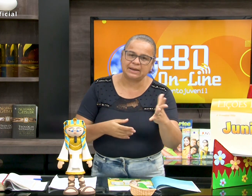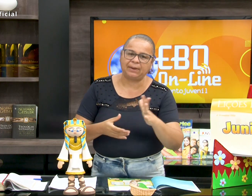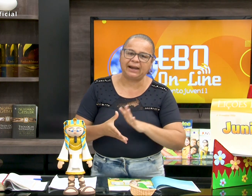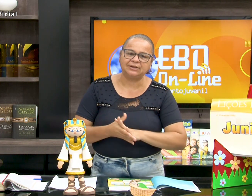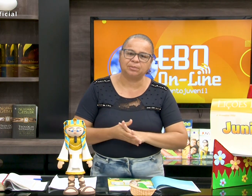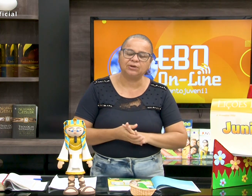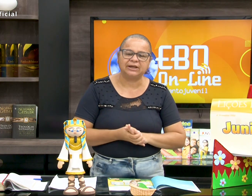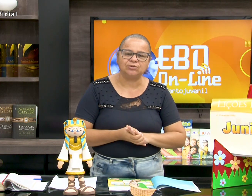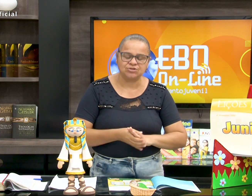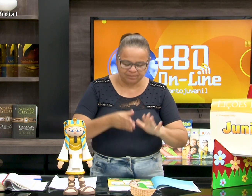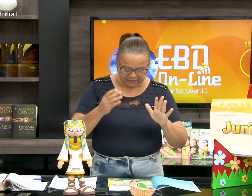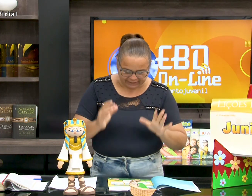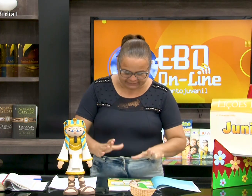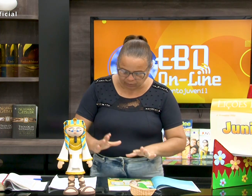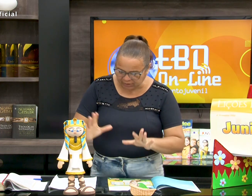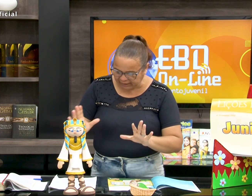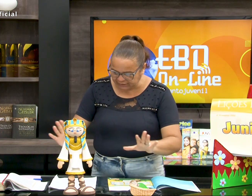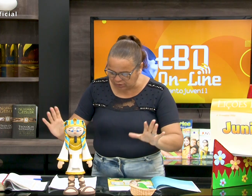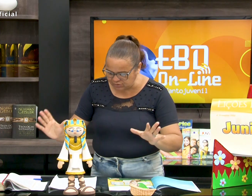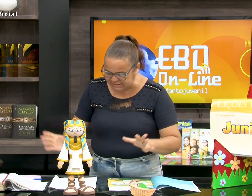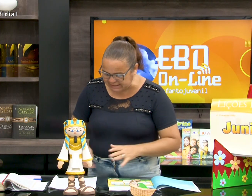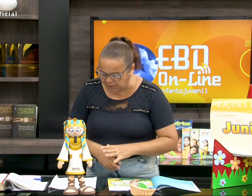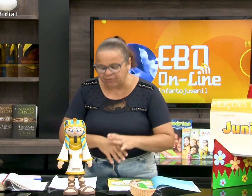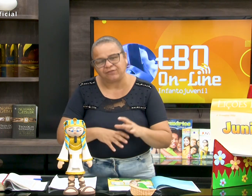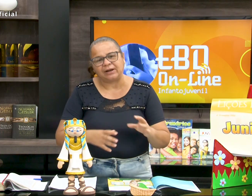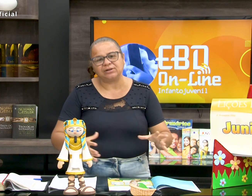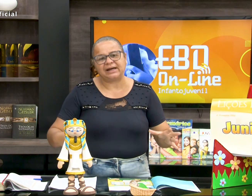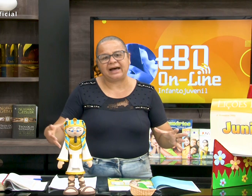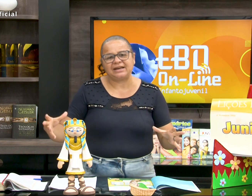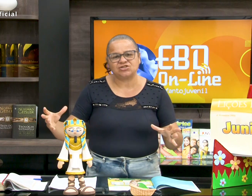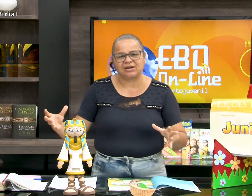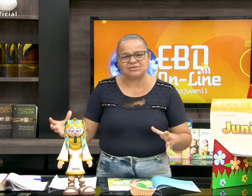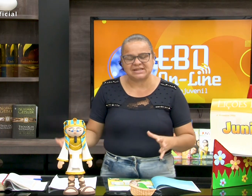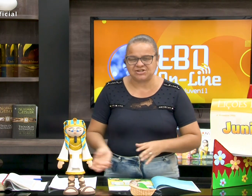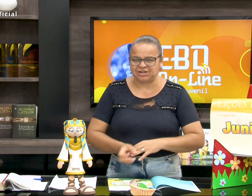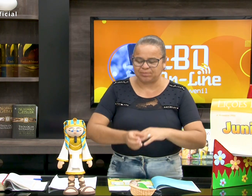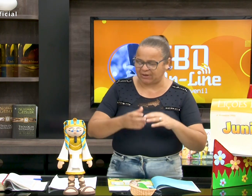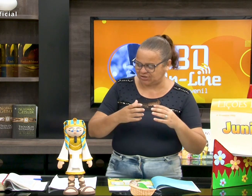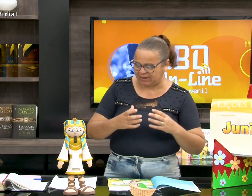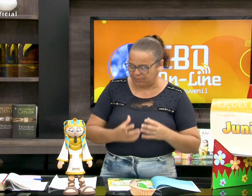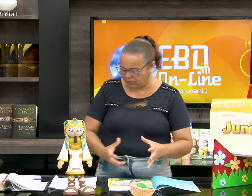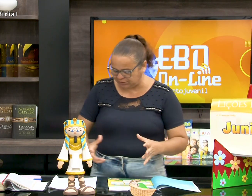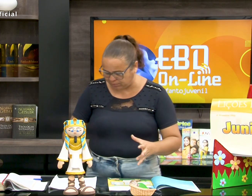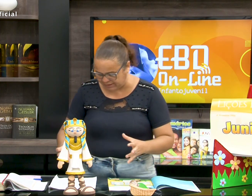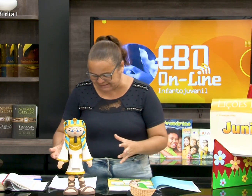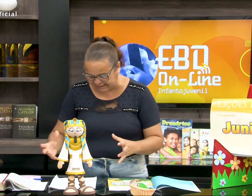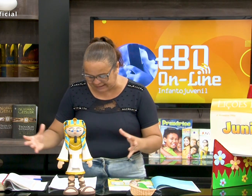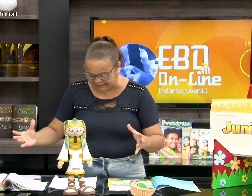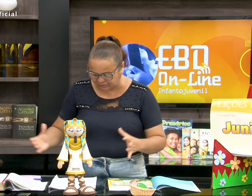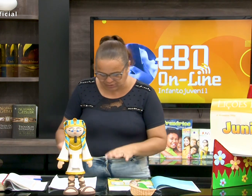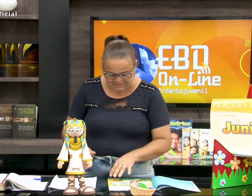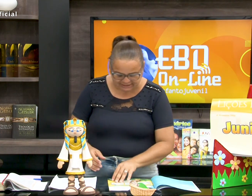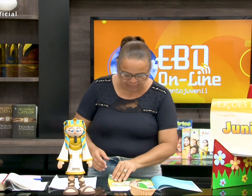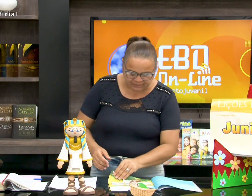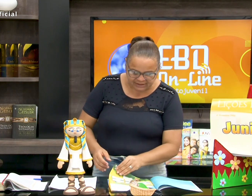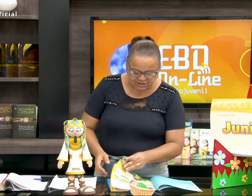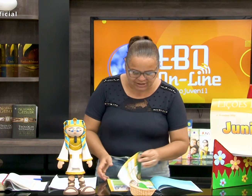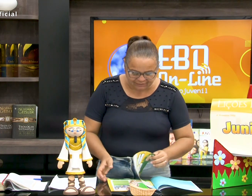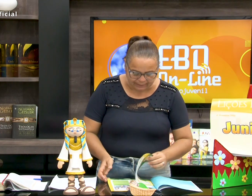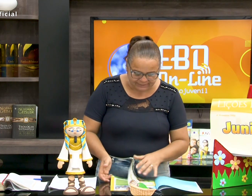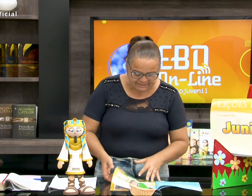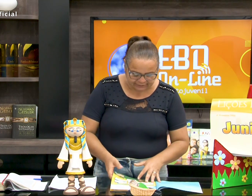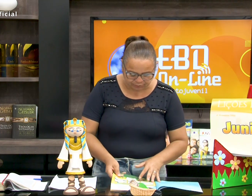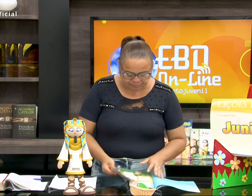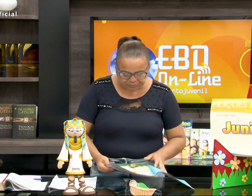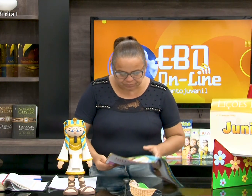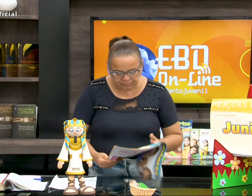Você é separado por Deus. Então, introdução, falou da história do cestinho, porque é uma história muito boa essa introdução. Já